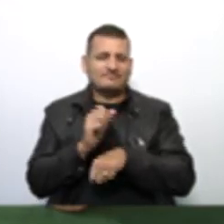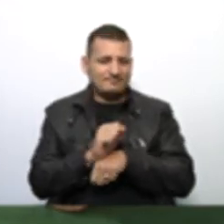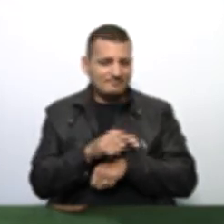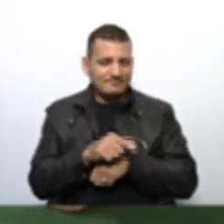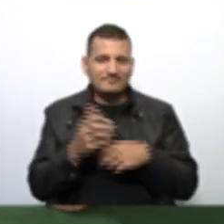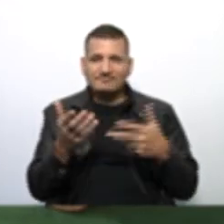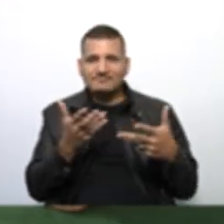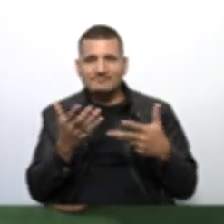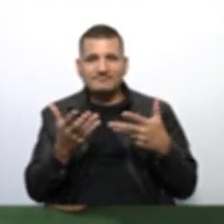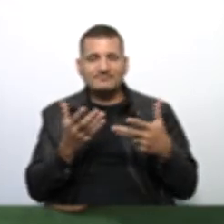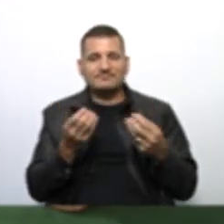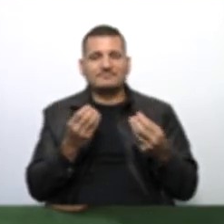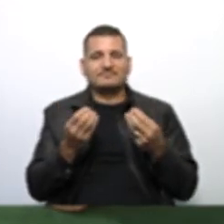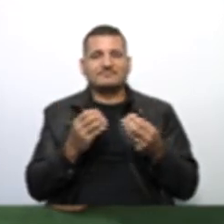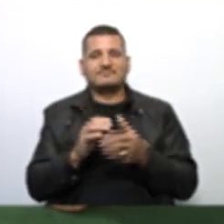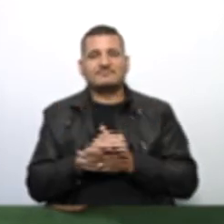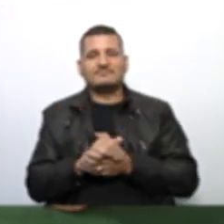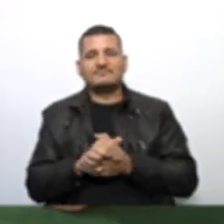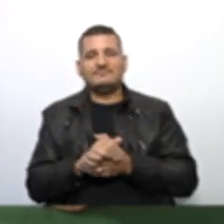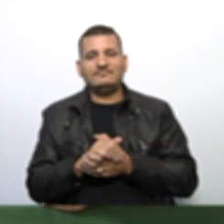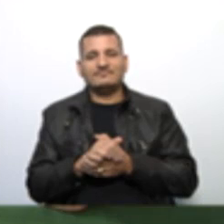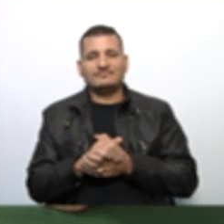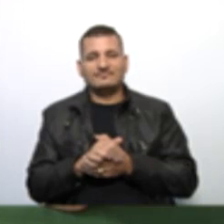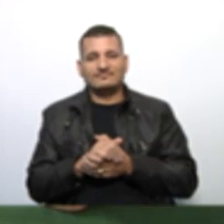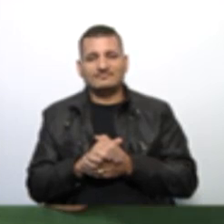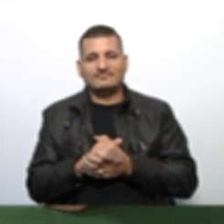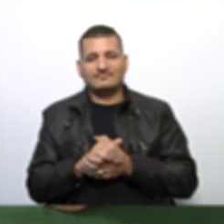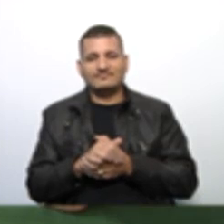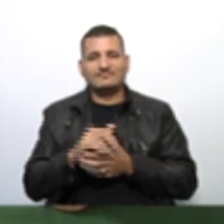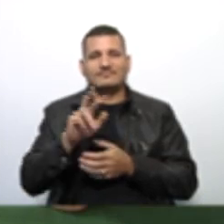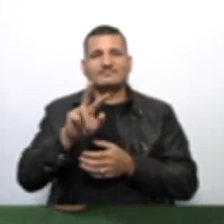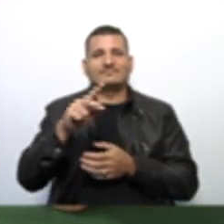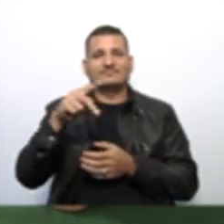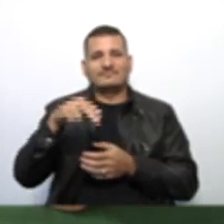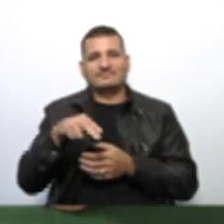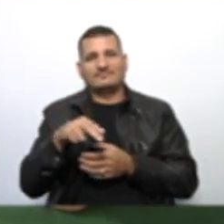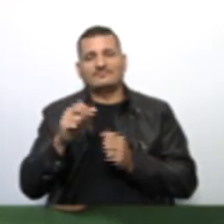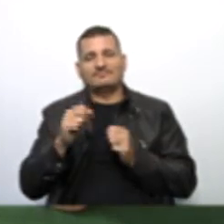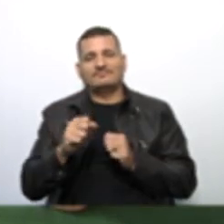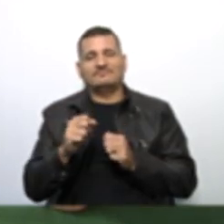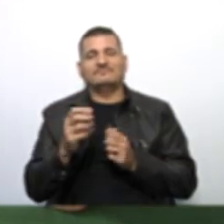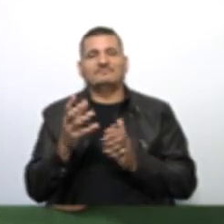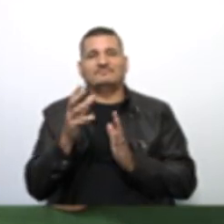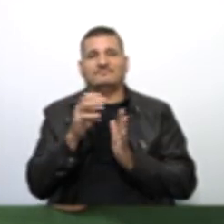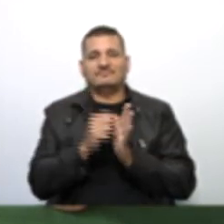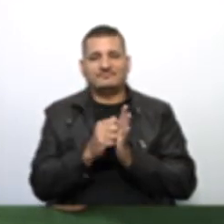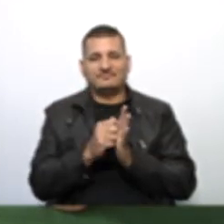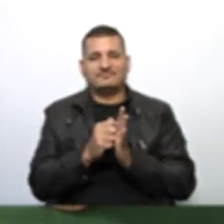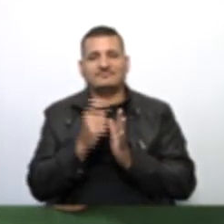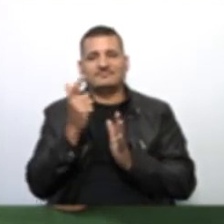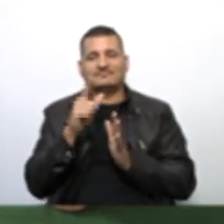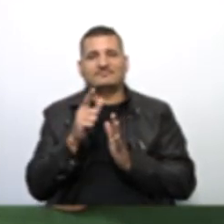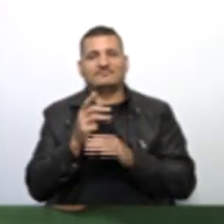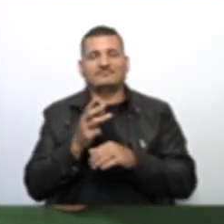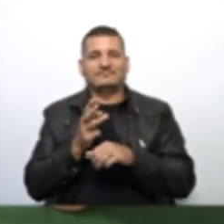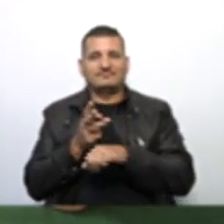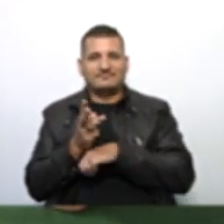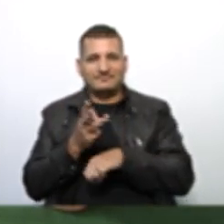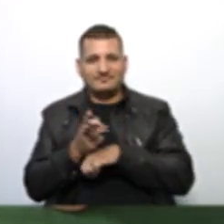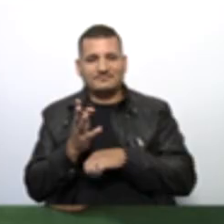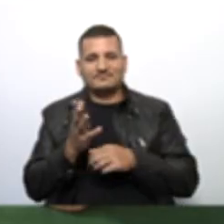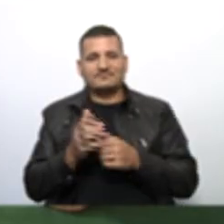Deus, e agora? Aí já tá lá 10 aplicativos, 10 VPNs que você pode estar lá. Exatamente. Para poder acessar o recurso, né?